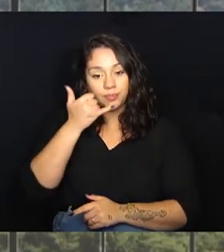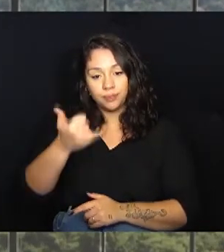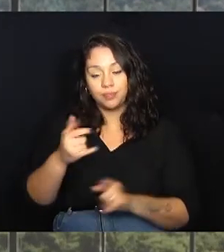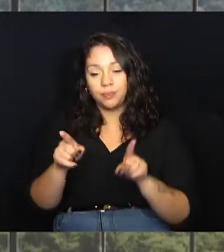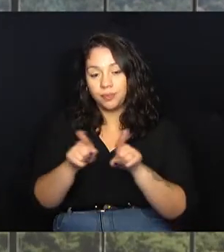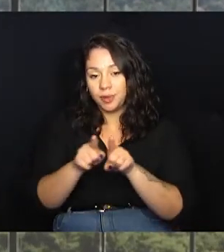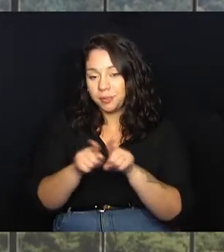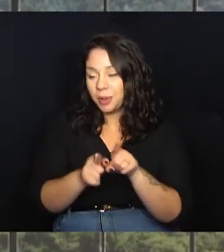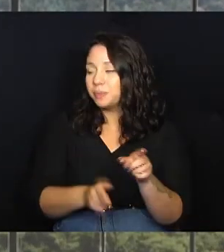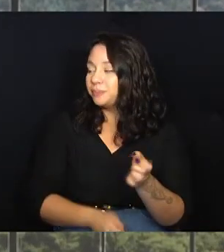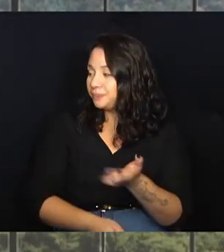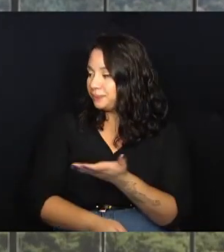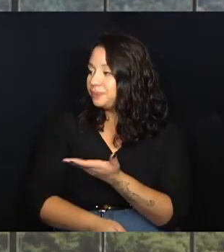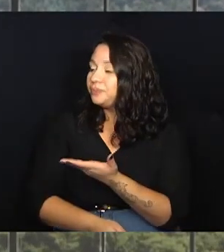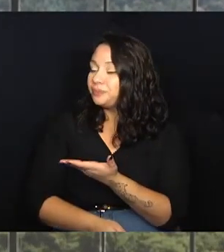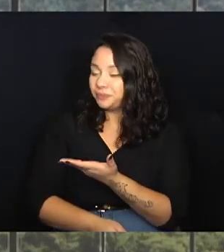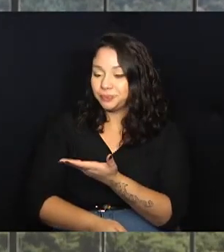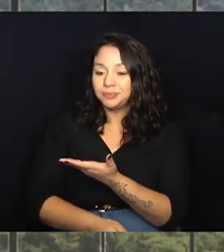3256-6067,